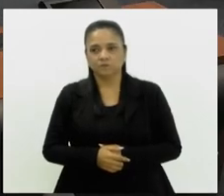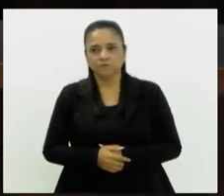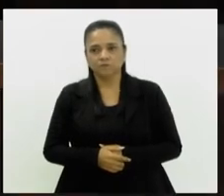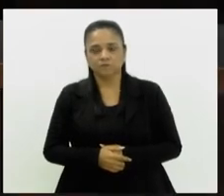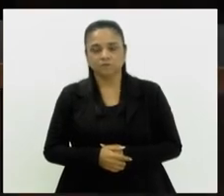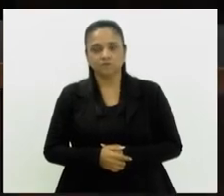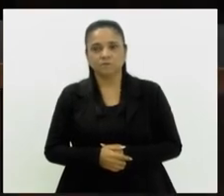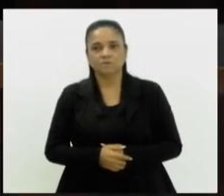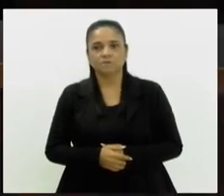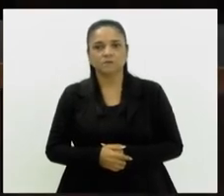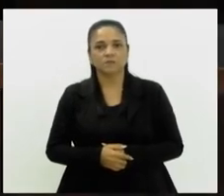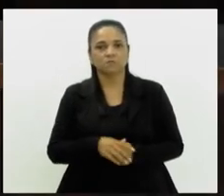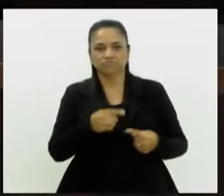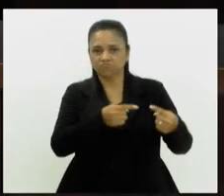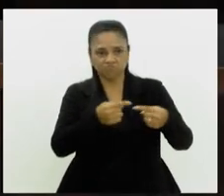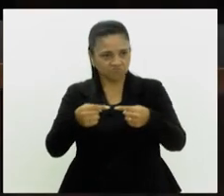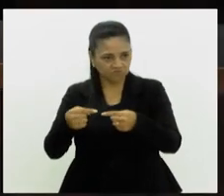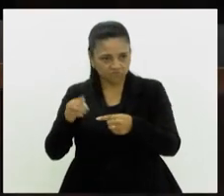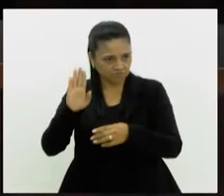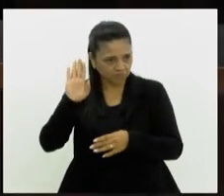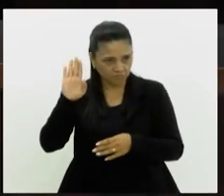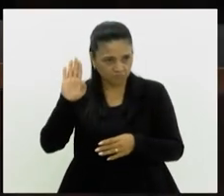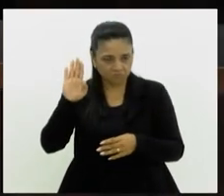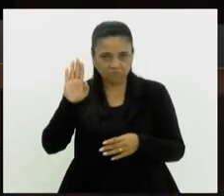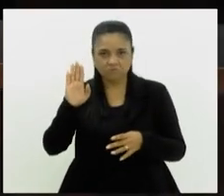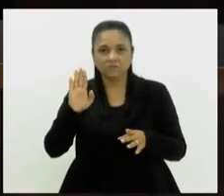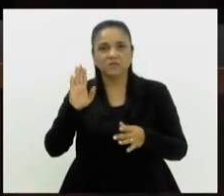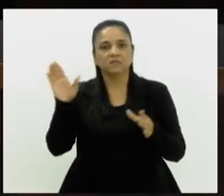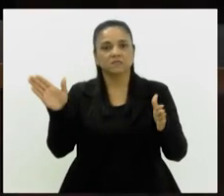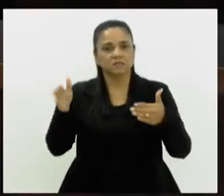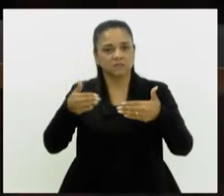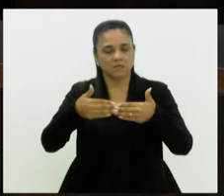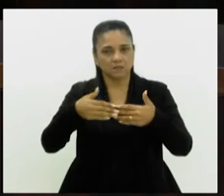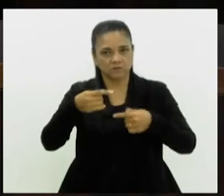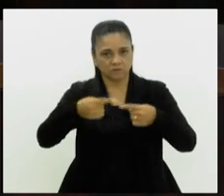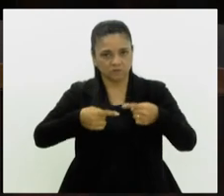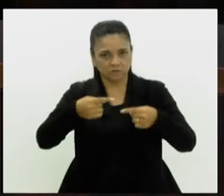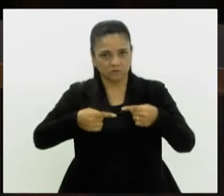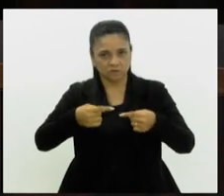Não havendo mais quem queira discutir, encerrada a discussão.